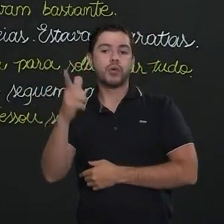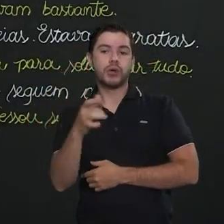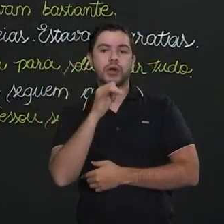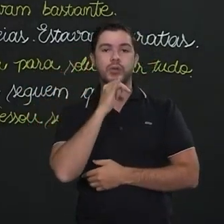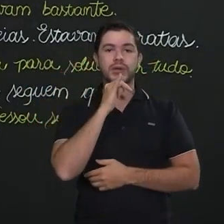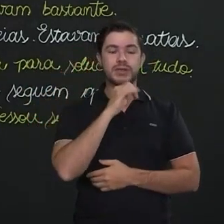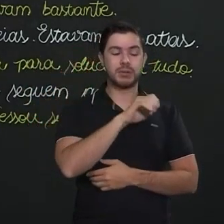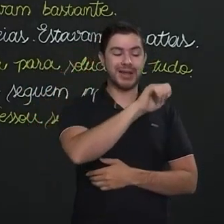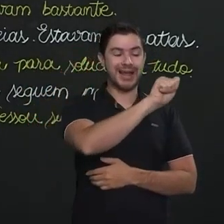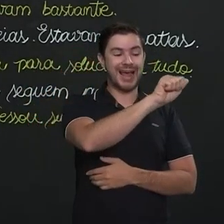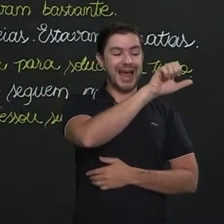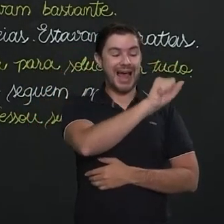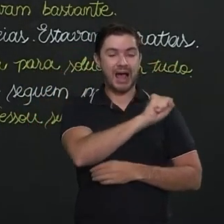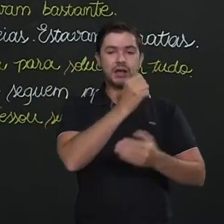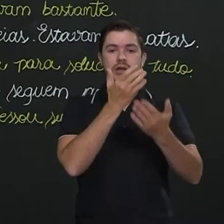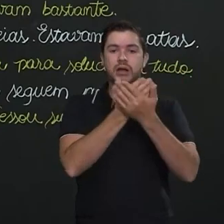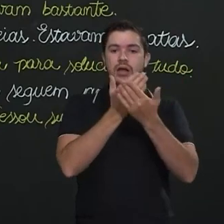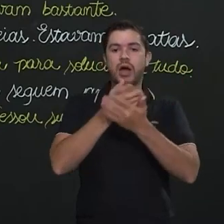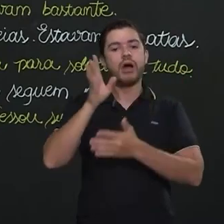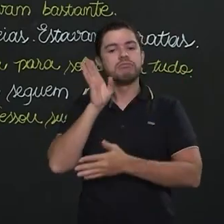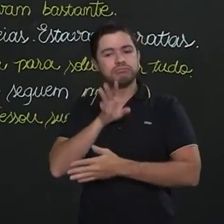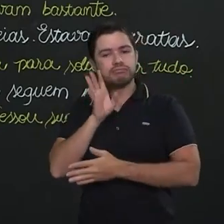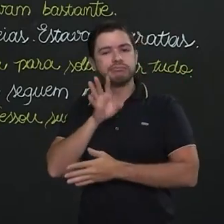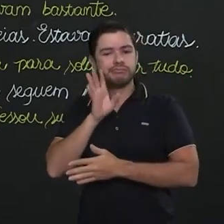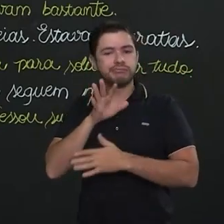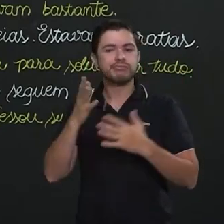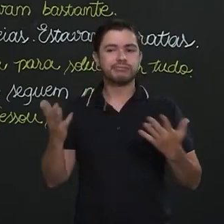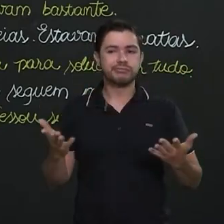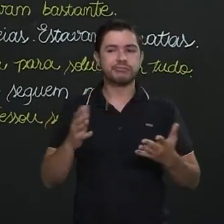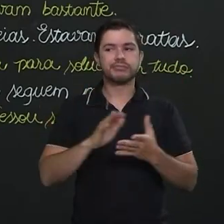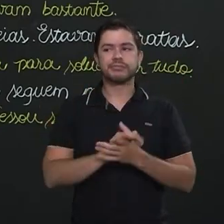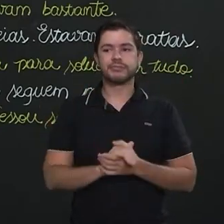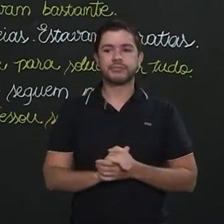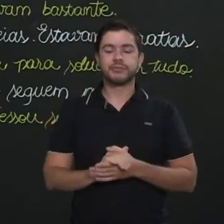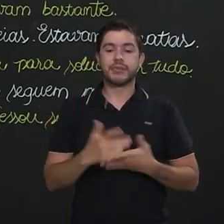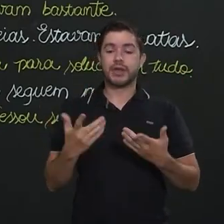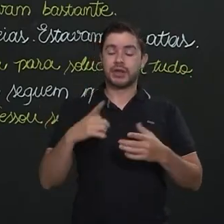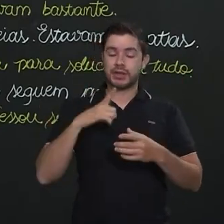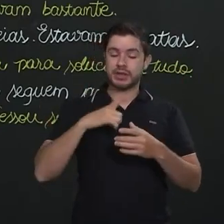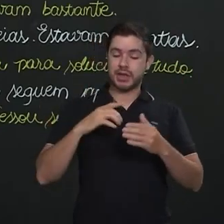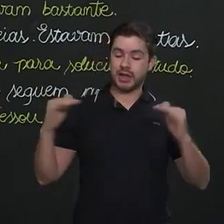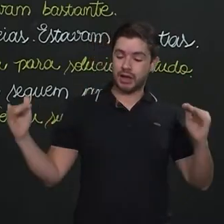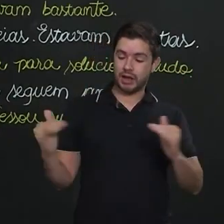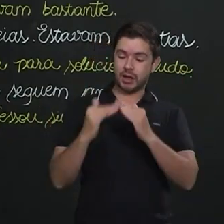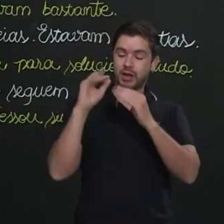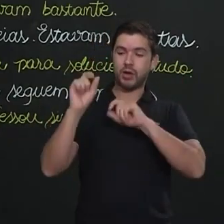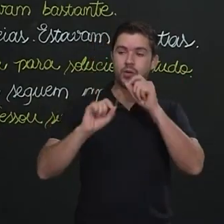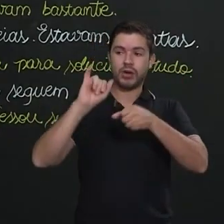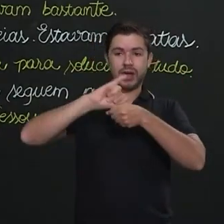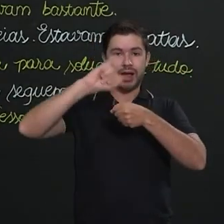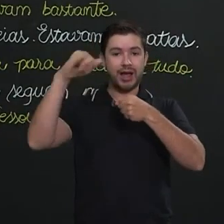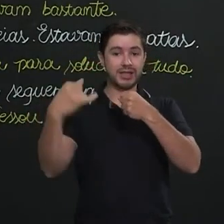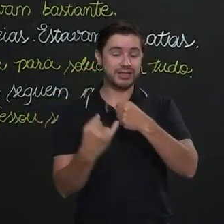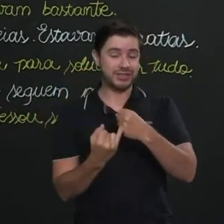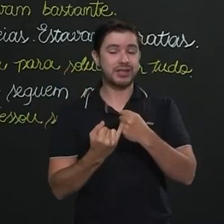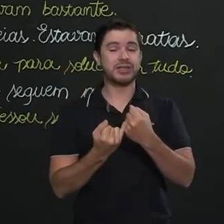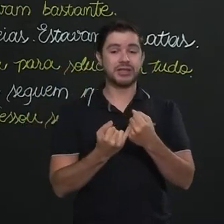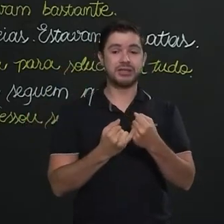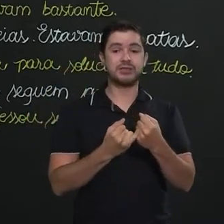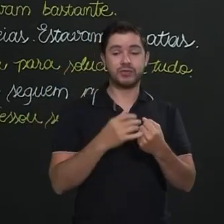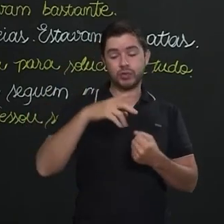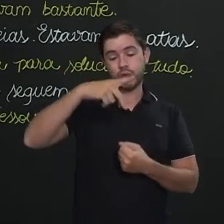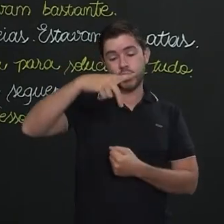aulas interessantes. Nesse caso aqui, nós temos uma relação entre o adjetivo interessantes,